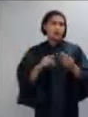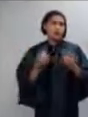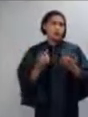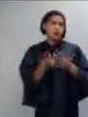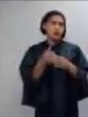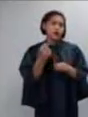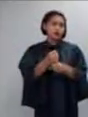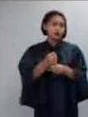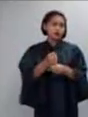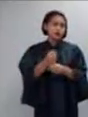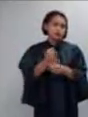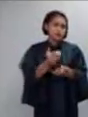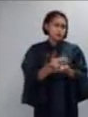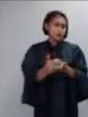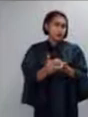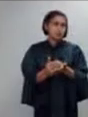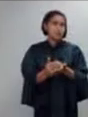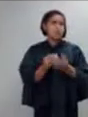Todos de acordo?